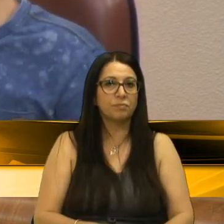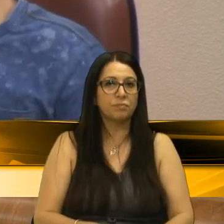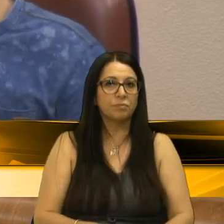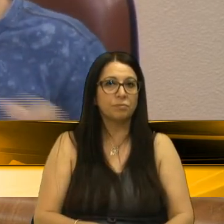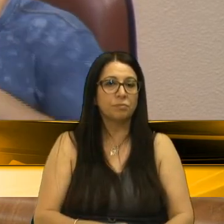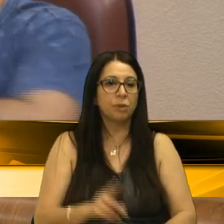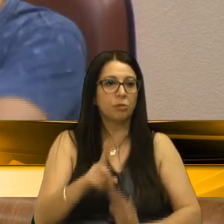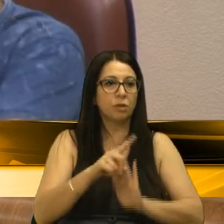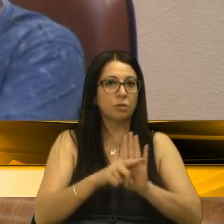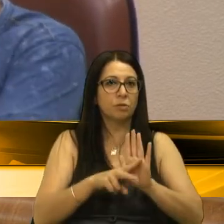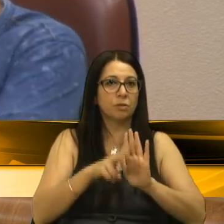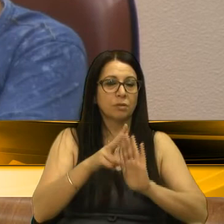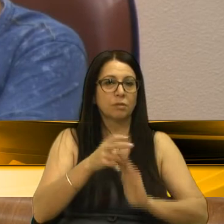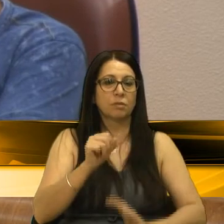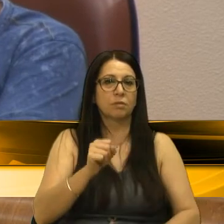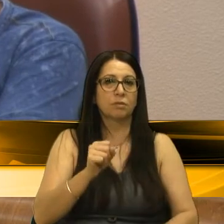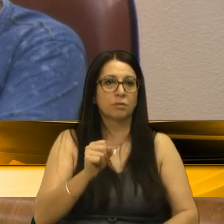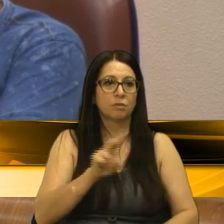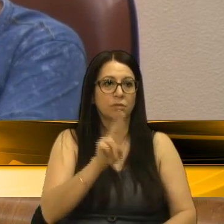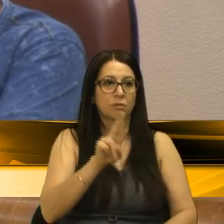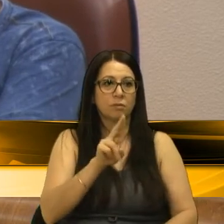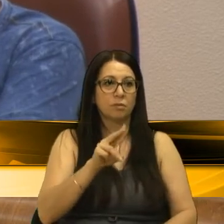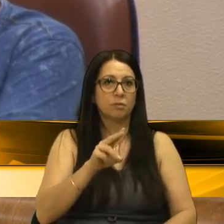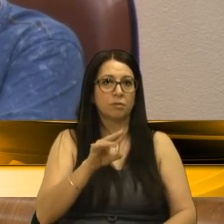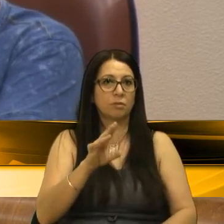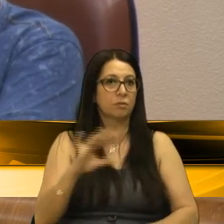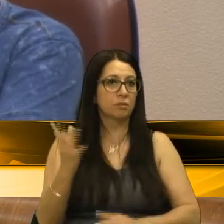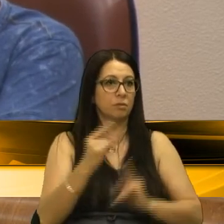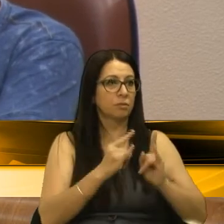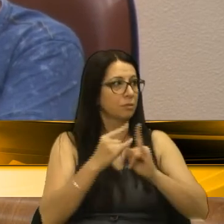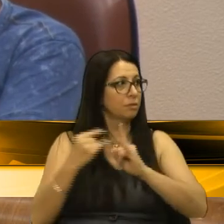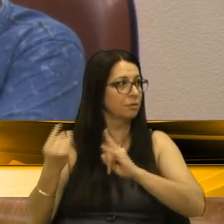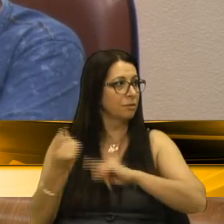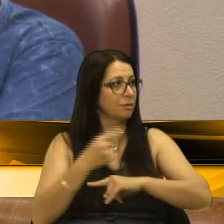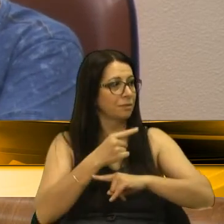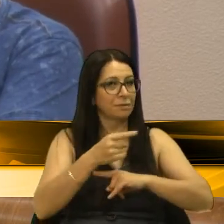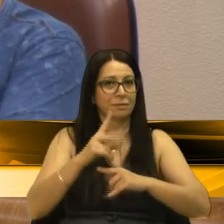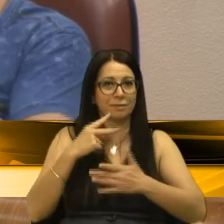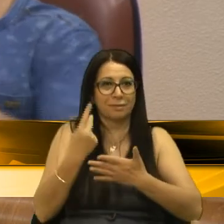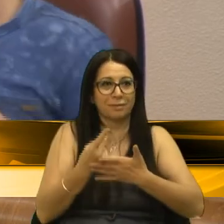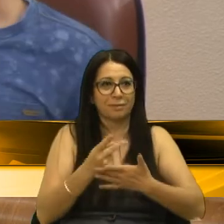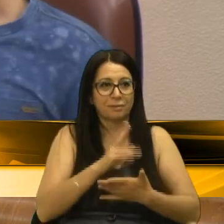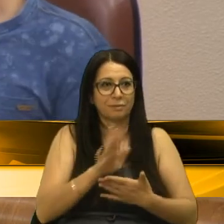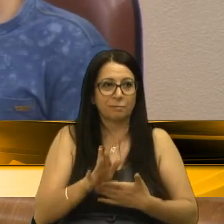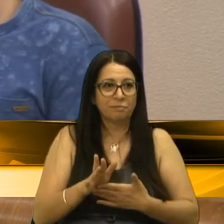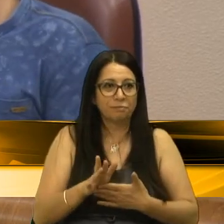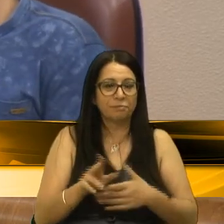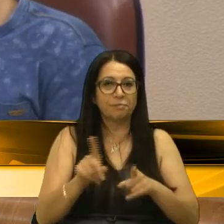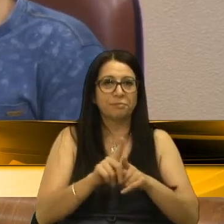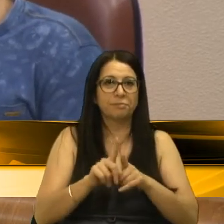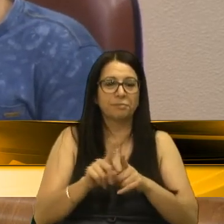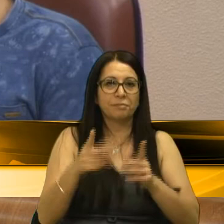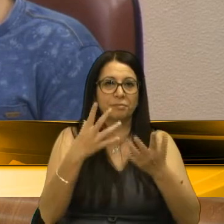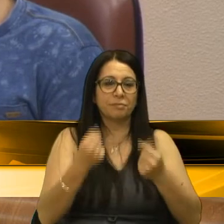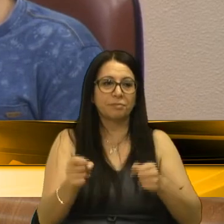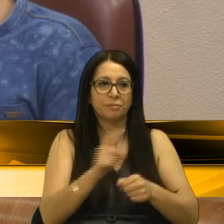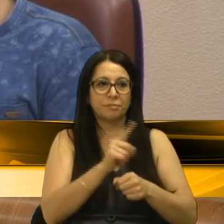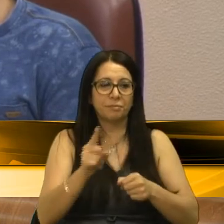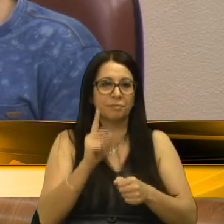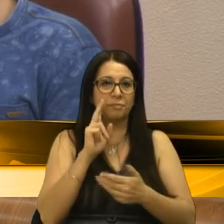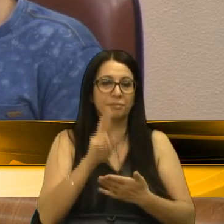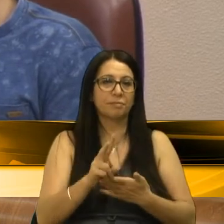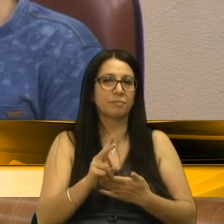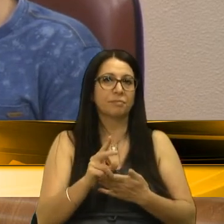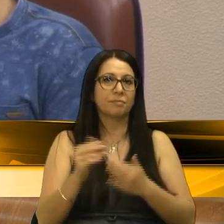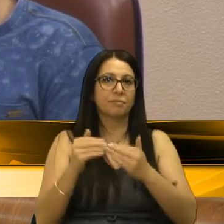Artigo 28º, o uso de imóveis para fins da disciplina do uso de ocupação do solo classifica-se em permitindo e não permitindo e em conformidade e